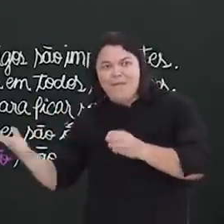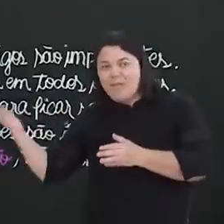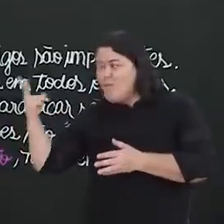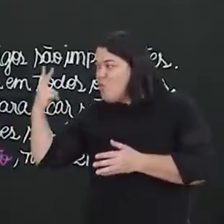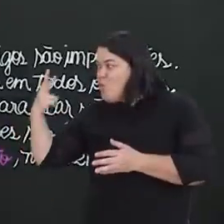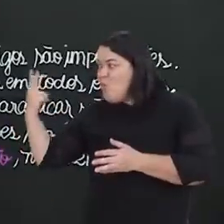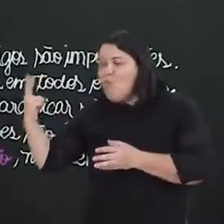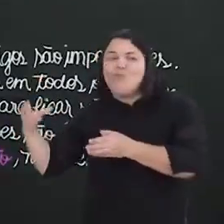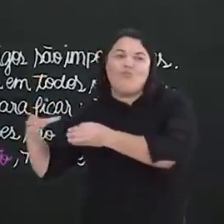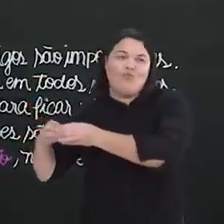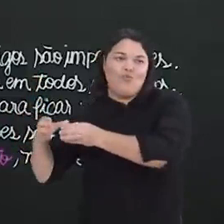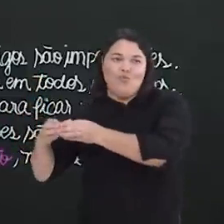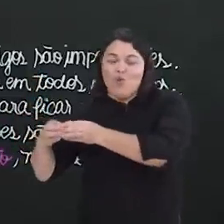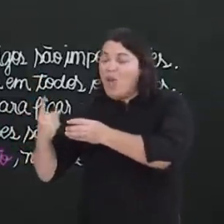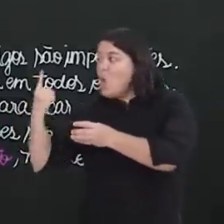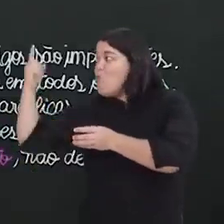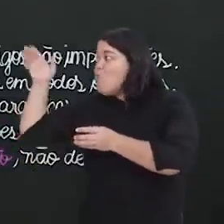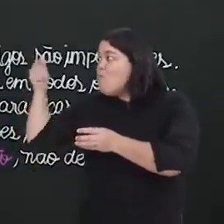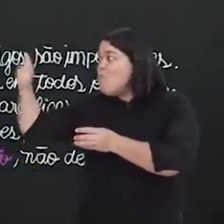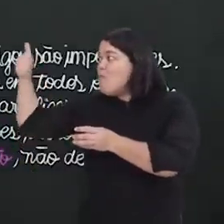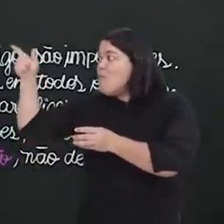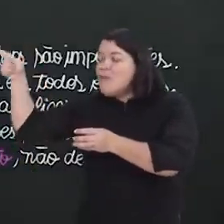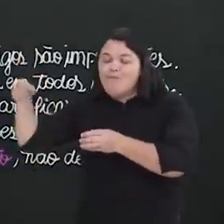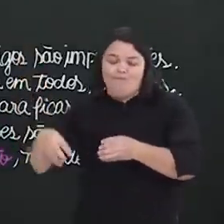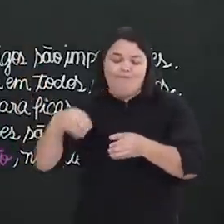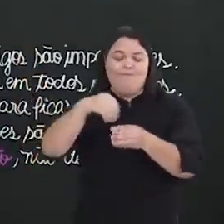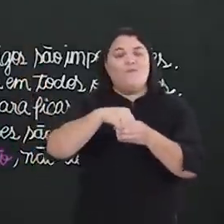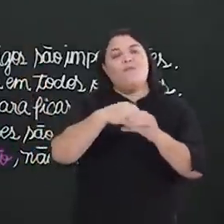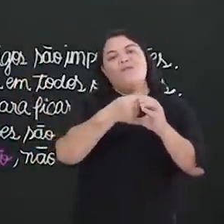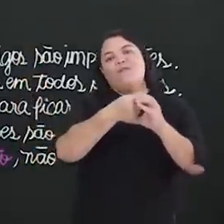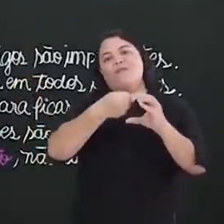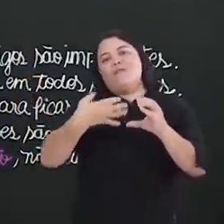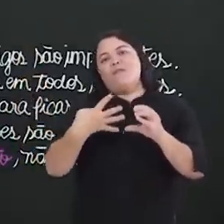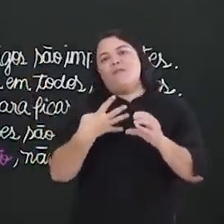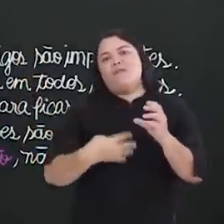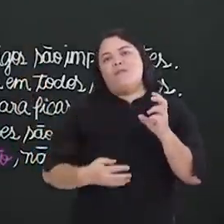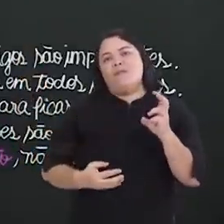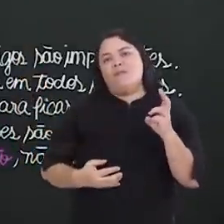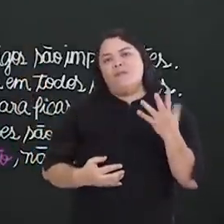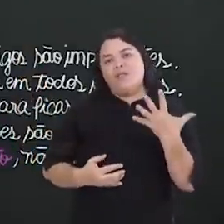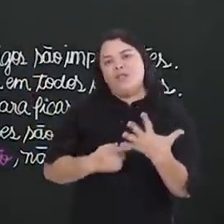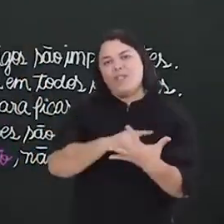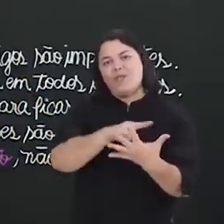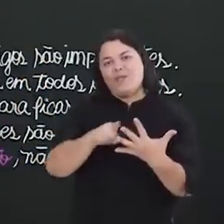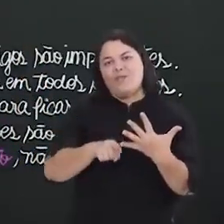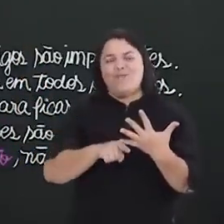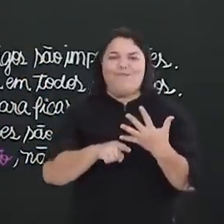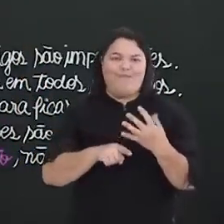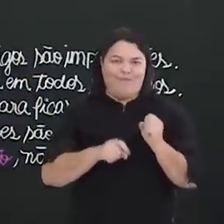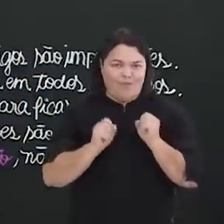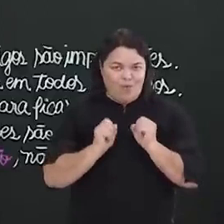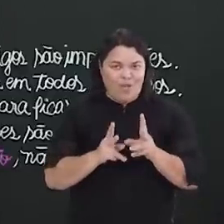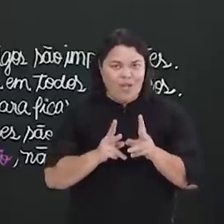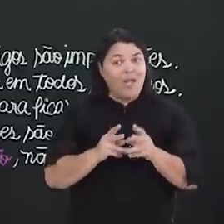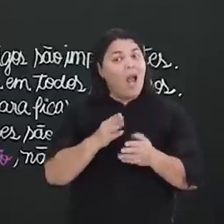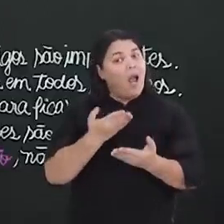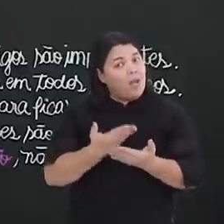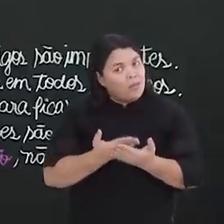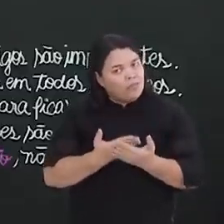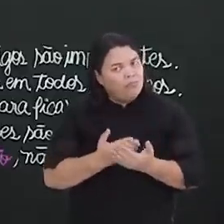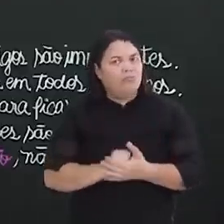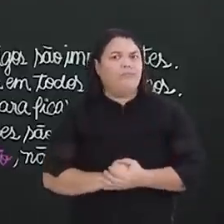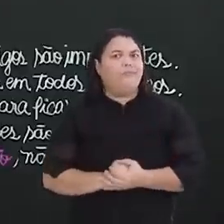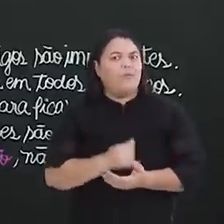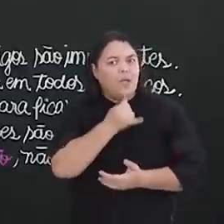classificadas em 2 grupos, e que um desses grupos, o grupo das sindéticas, tem 5 subdivisões, ok? Estude os exemplos, estude o uso